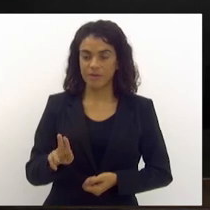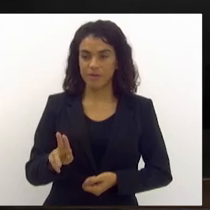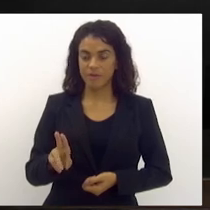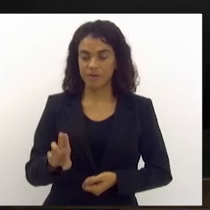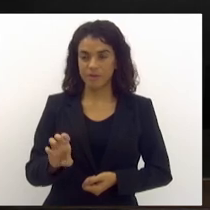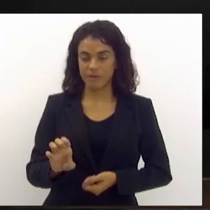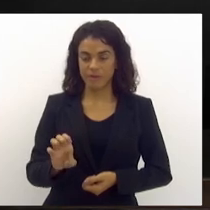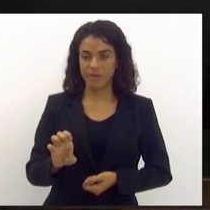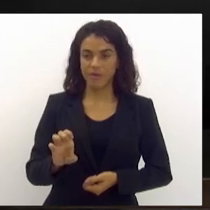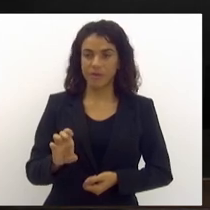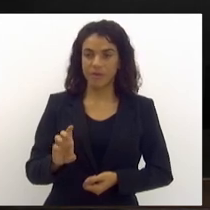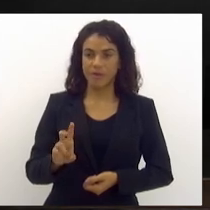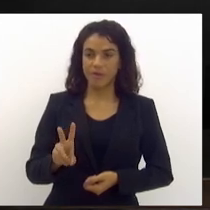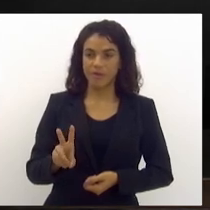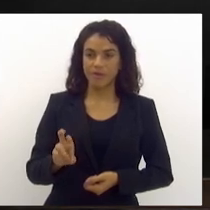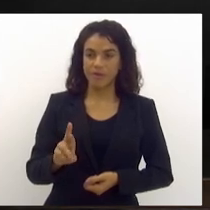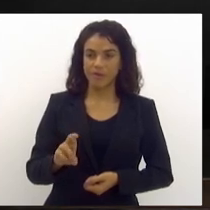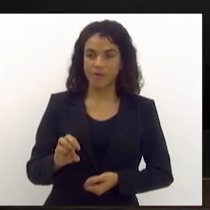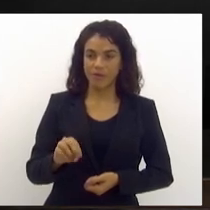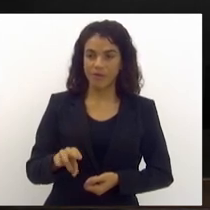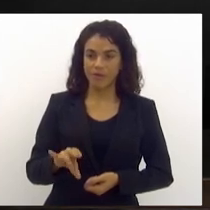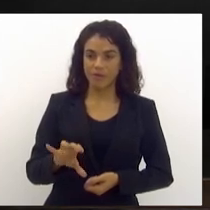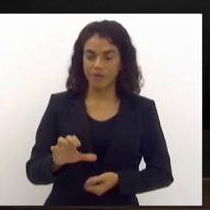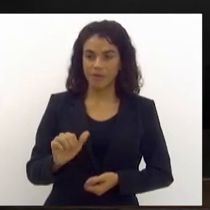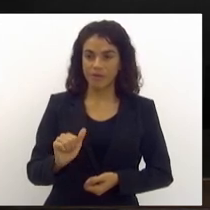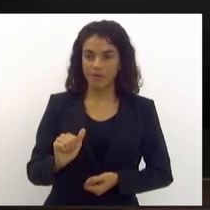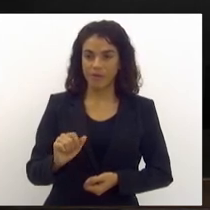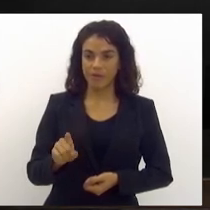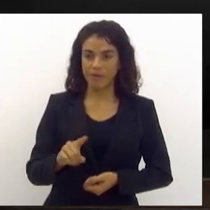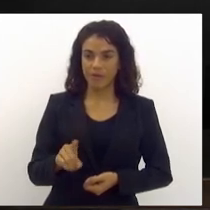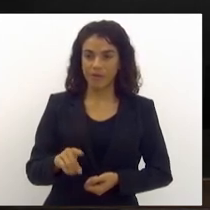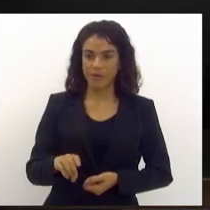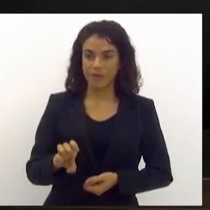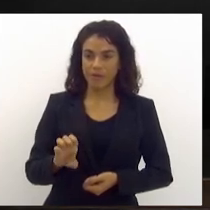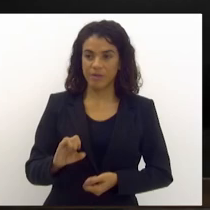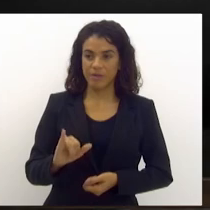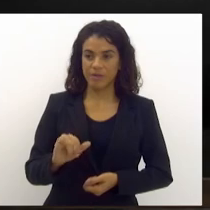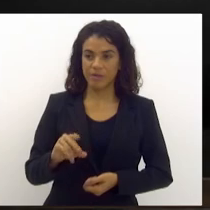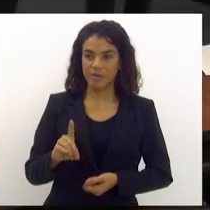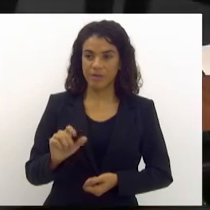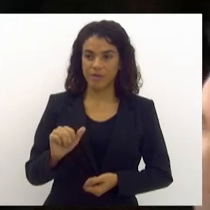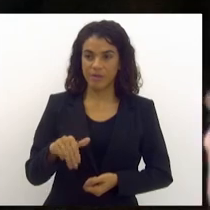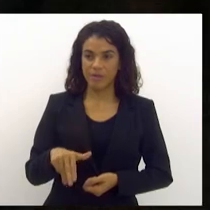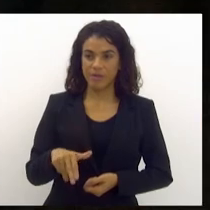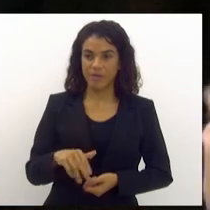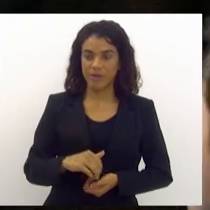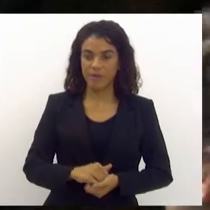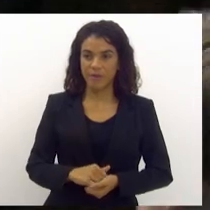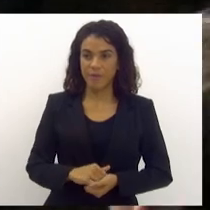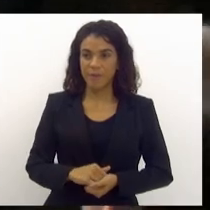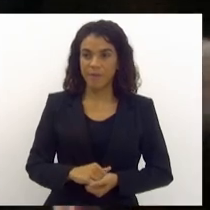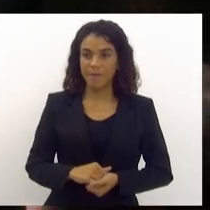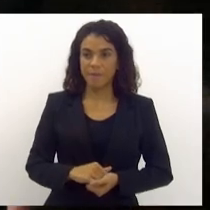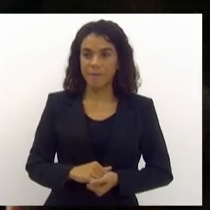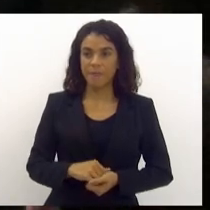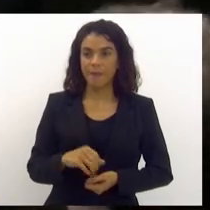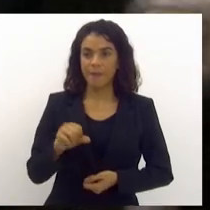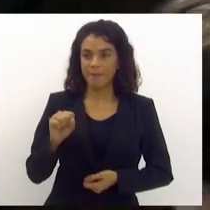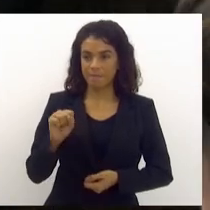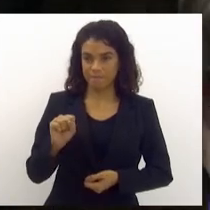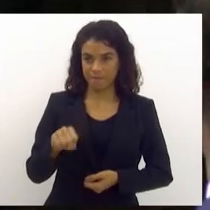deputada Verônica Lima e deputado Zeidan. Deputado Rosenberg Reis. Sim, senhor